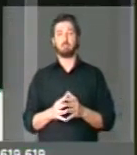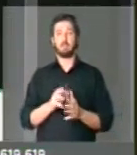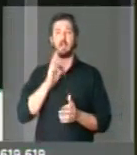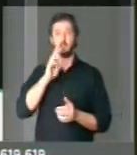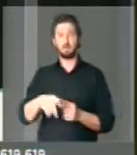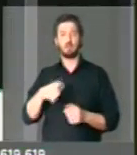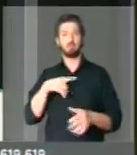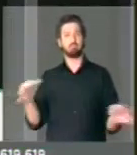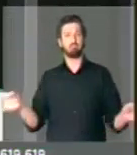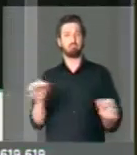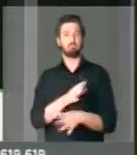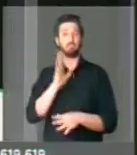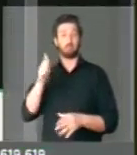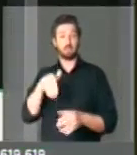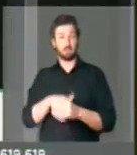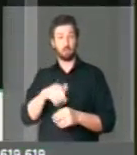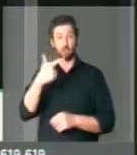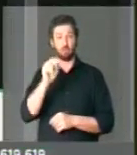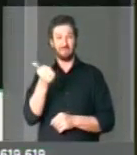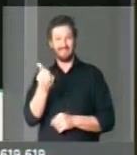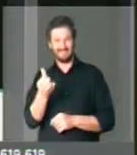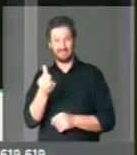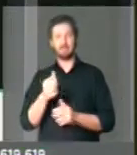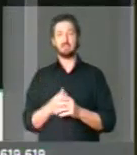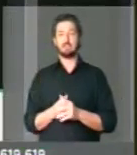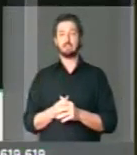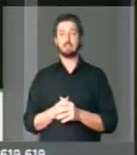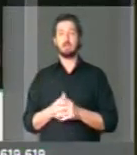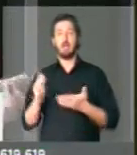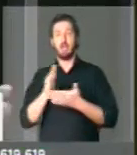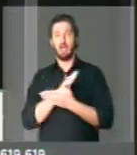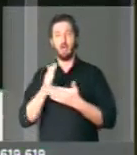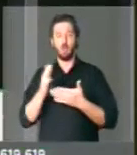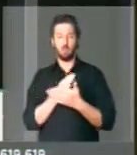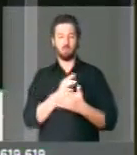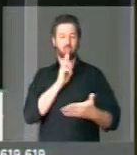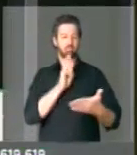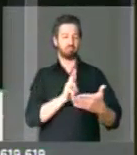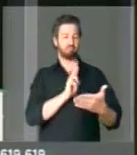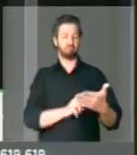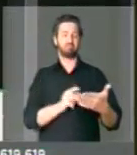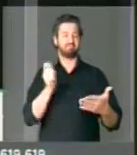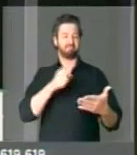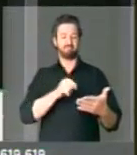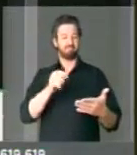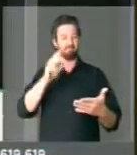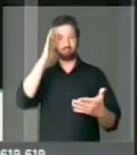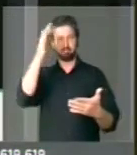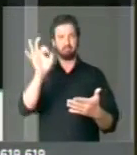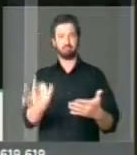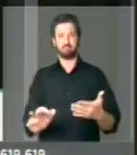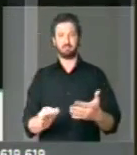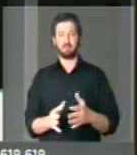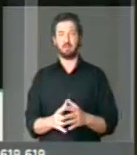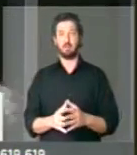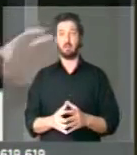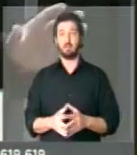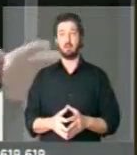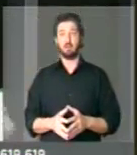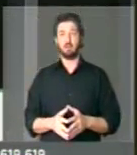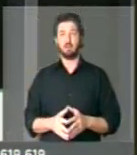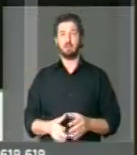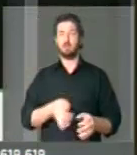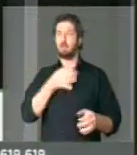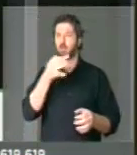dos resultados finais da eleição 2016, algumas conclusões podem ser tiradas. Isso foi